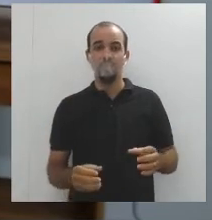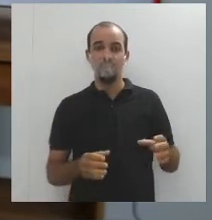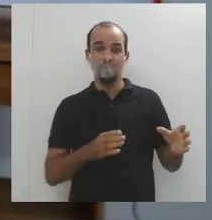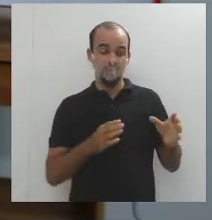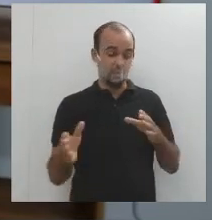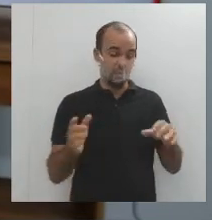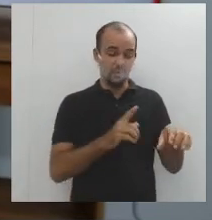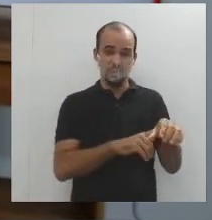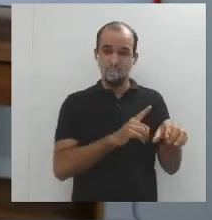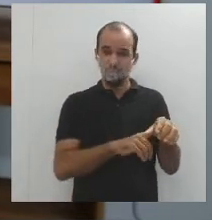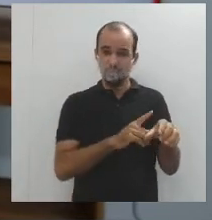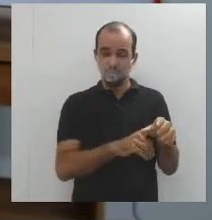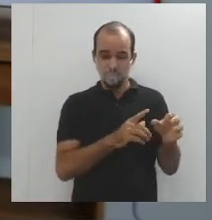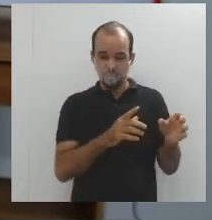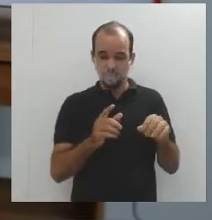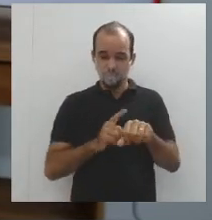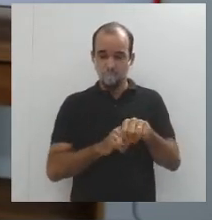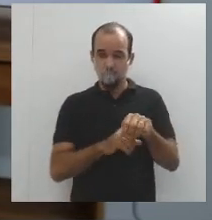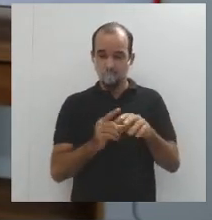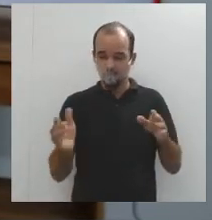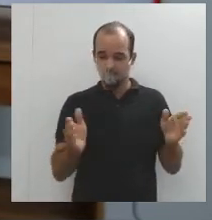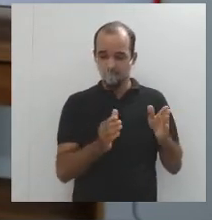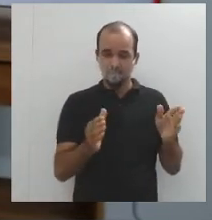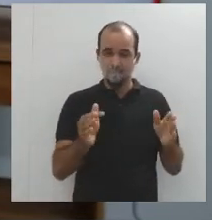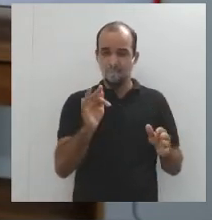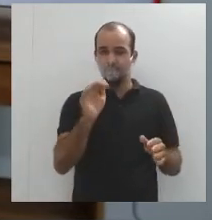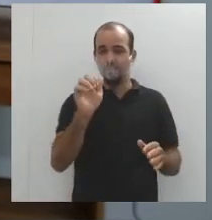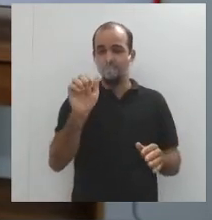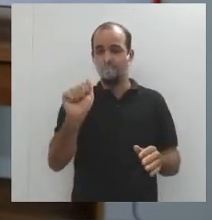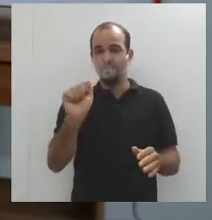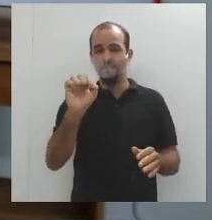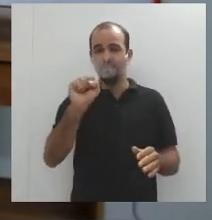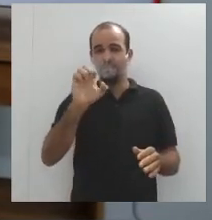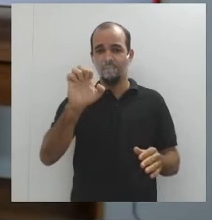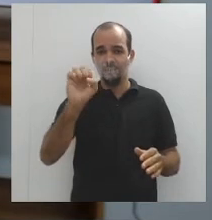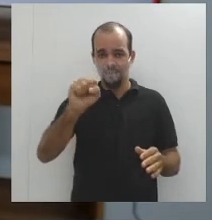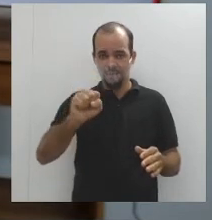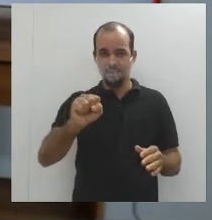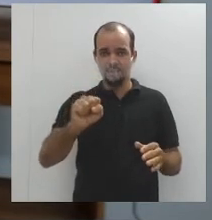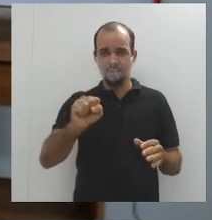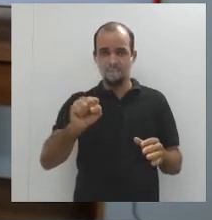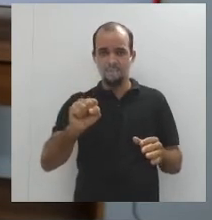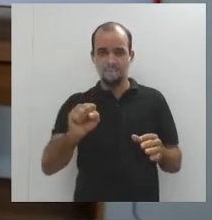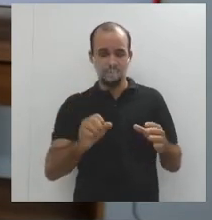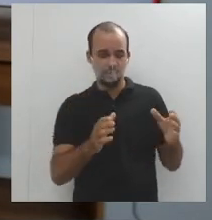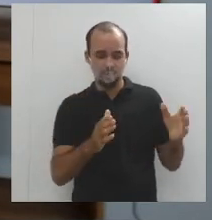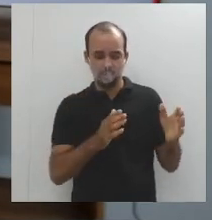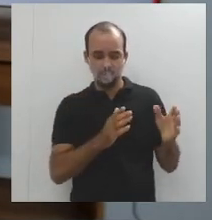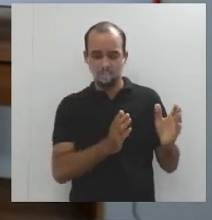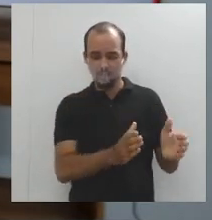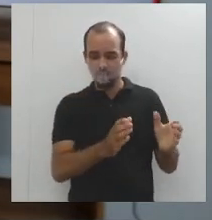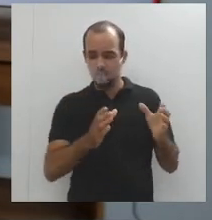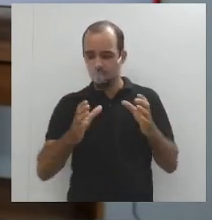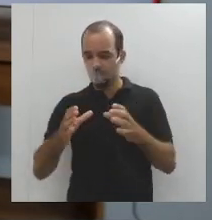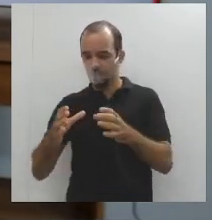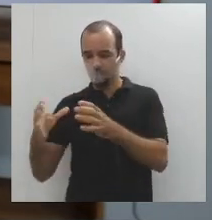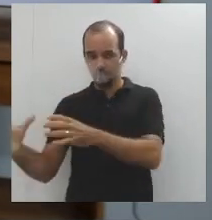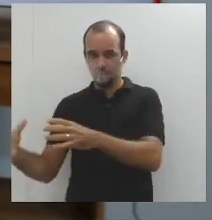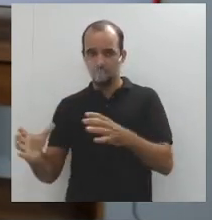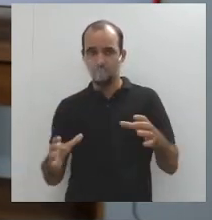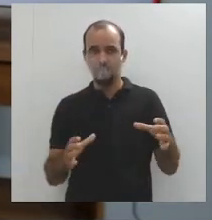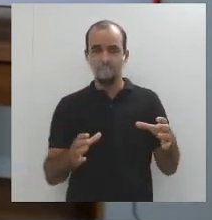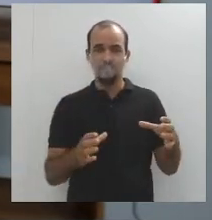cada um é respectivamente... Gente, aqui eu estou falando em número de